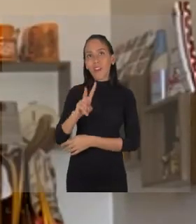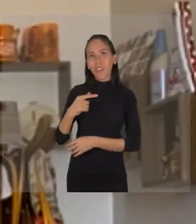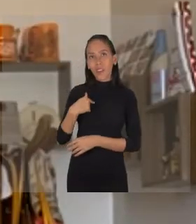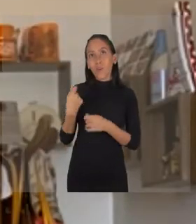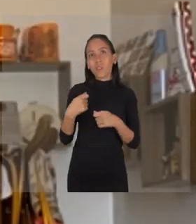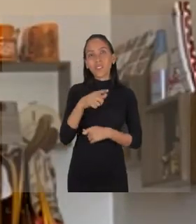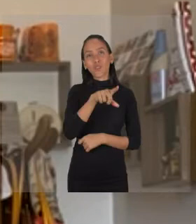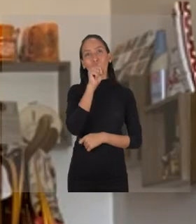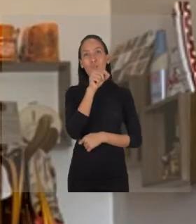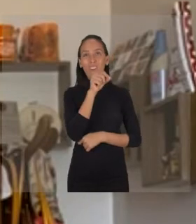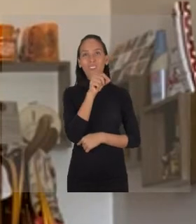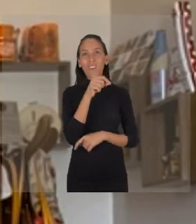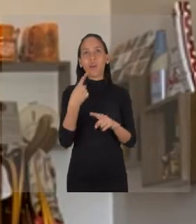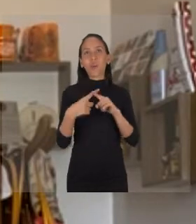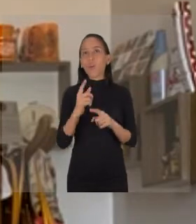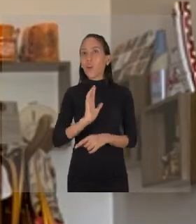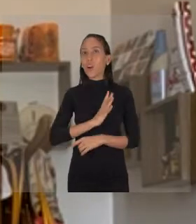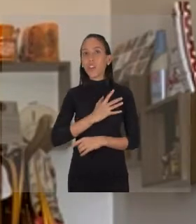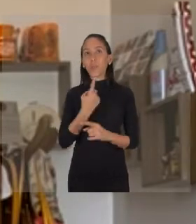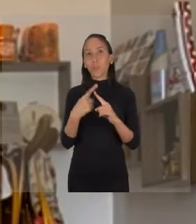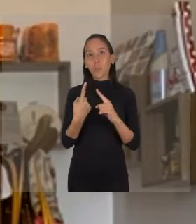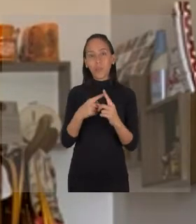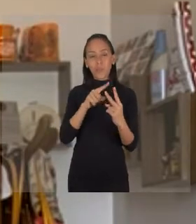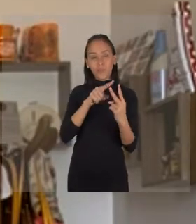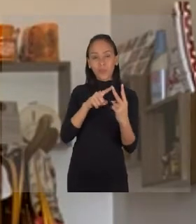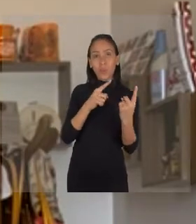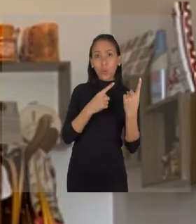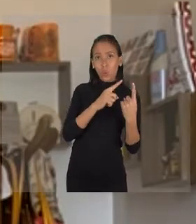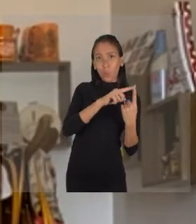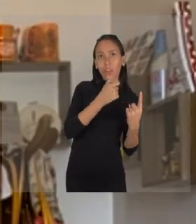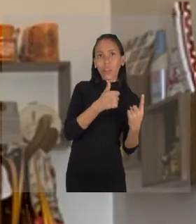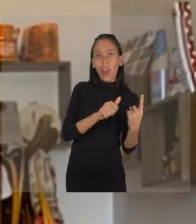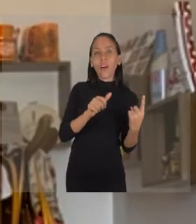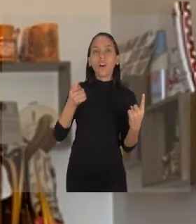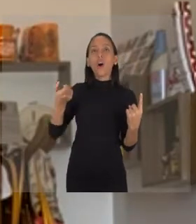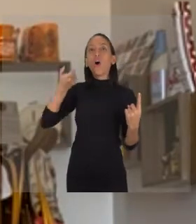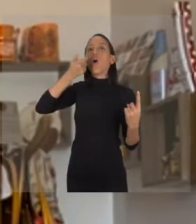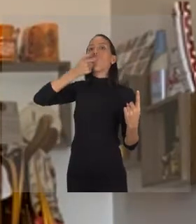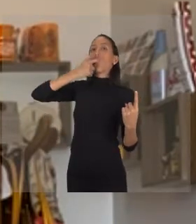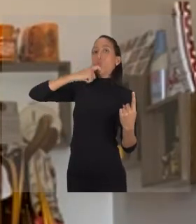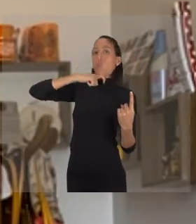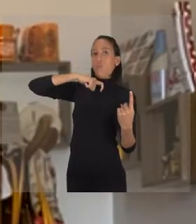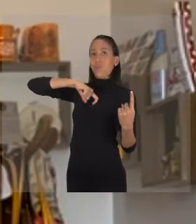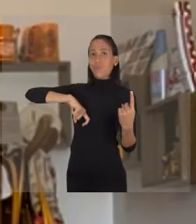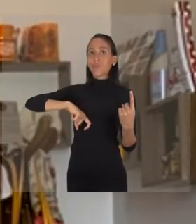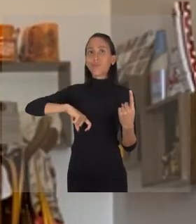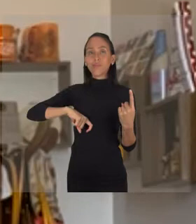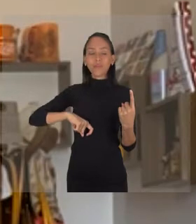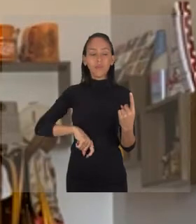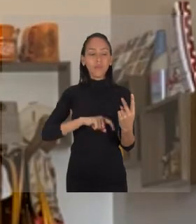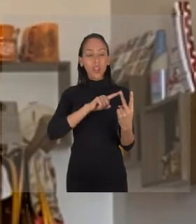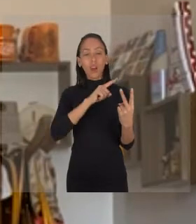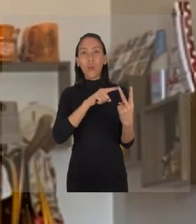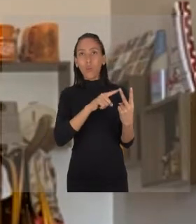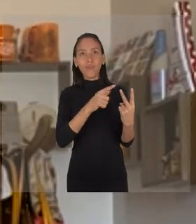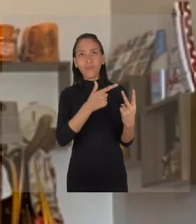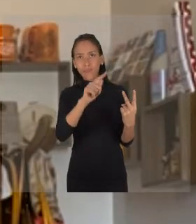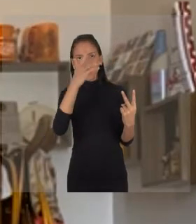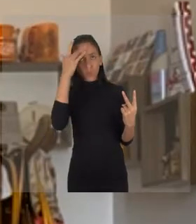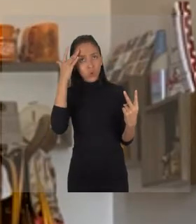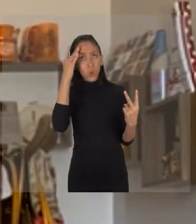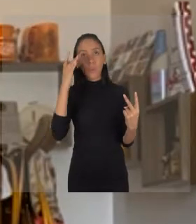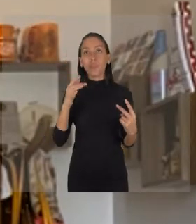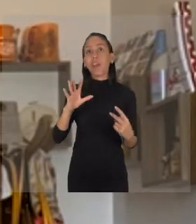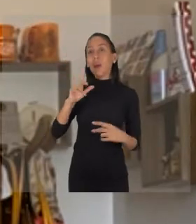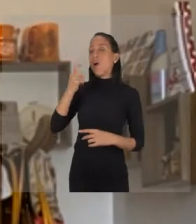horrível, porque assim, uma já estava entubada e só tinha um respirador pro cais todo.